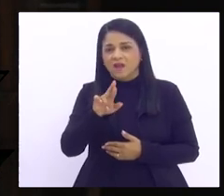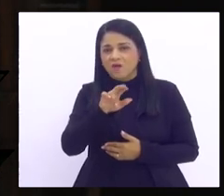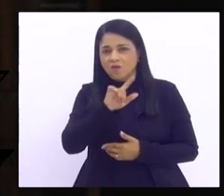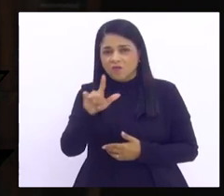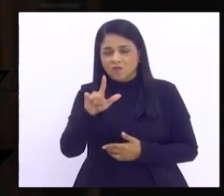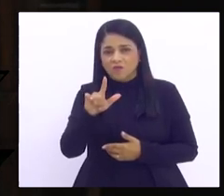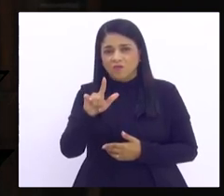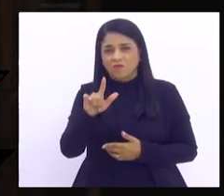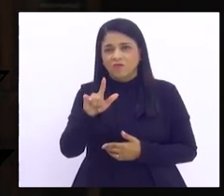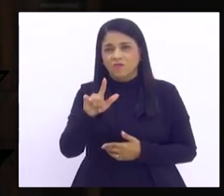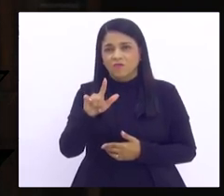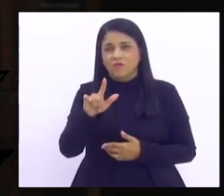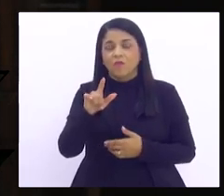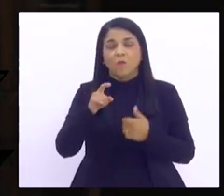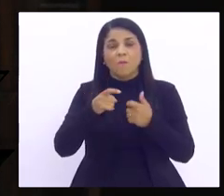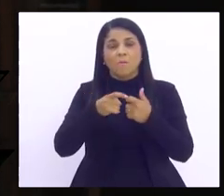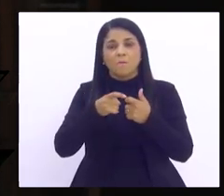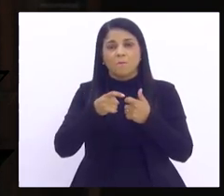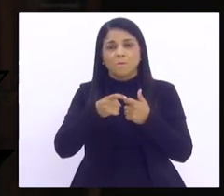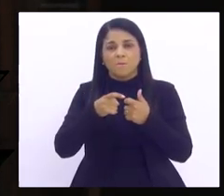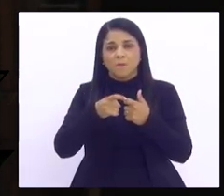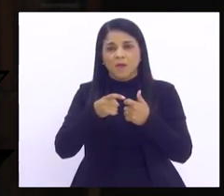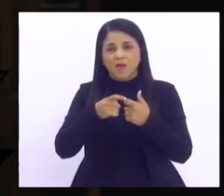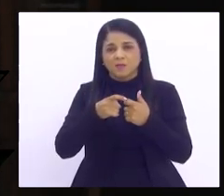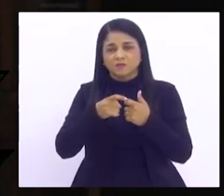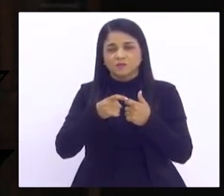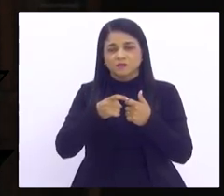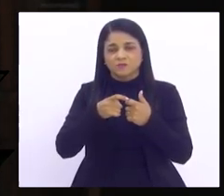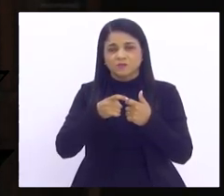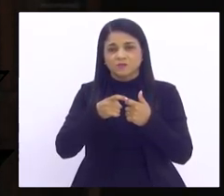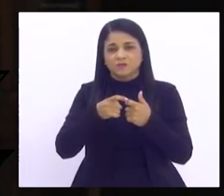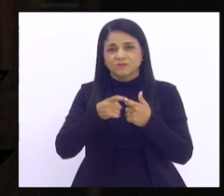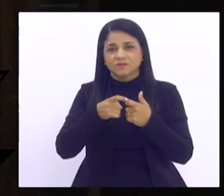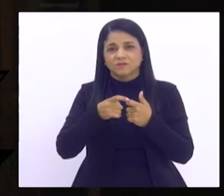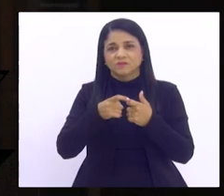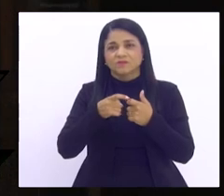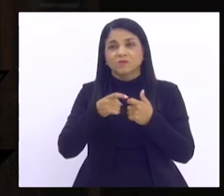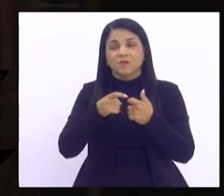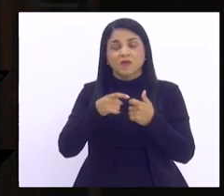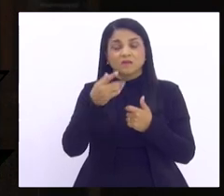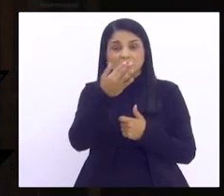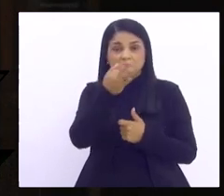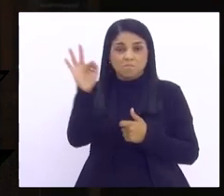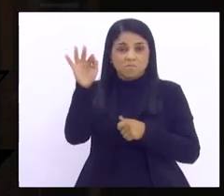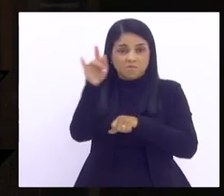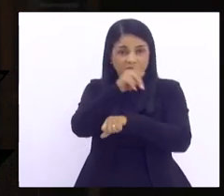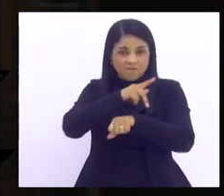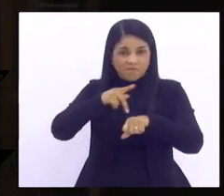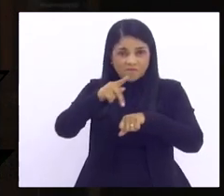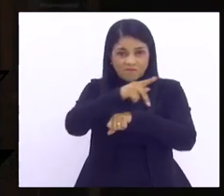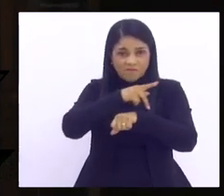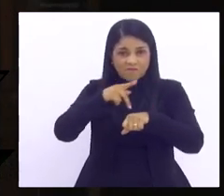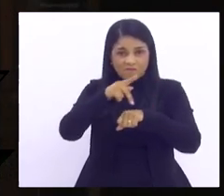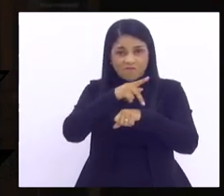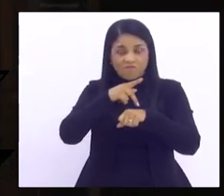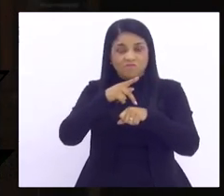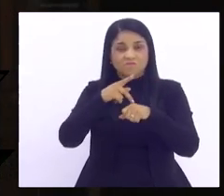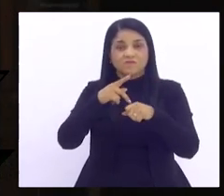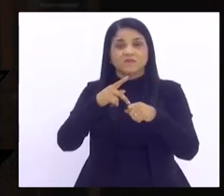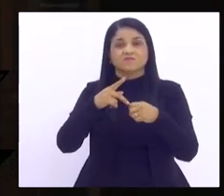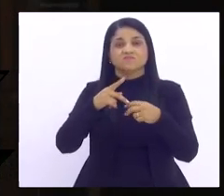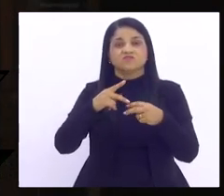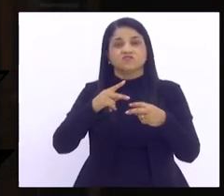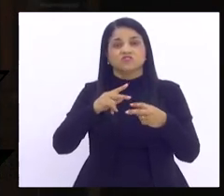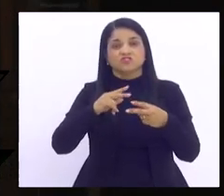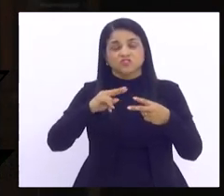foi o médico, professor da Universidade René Descartes de Paris, especialista em genética fundamental. É